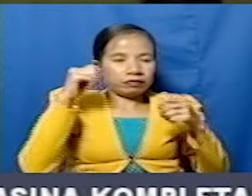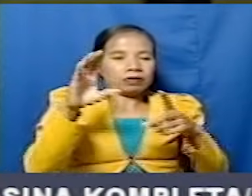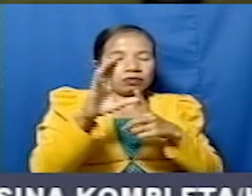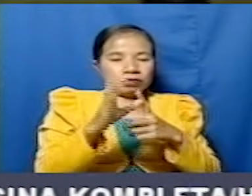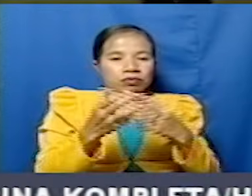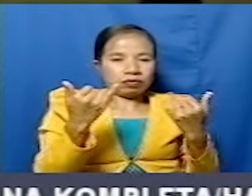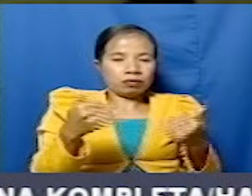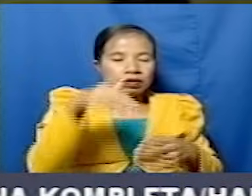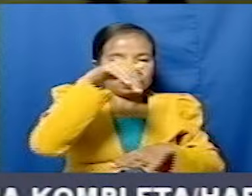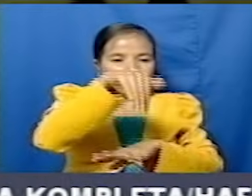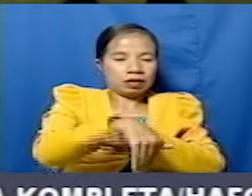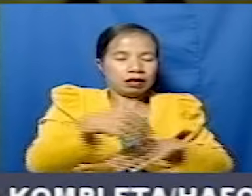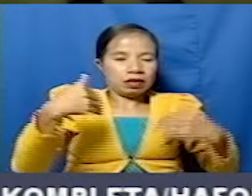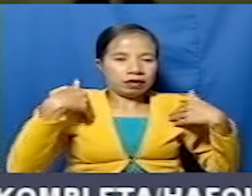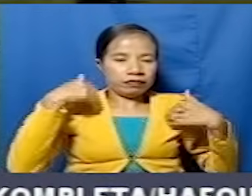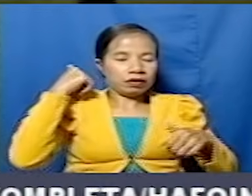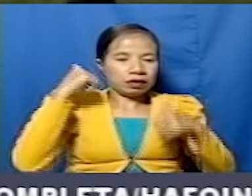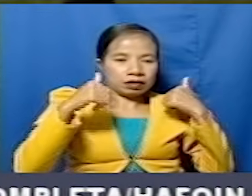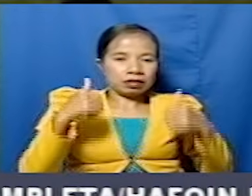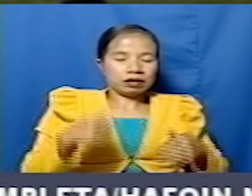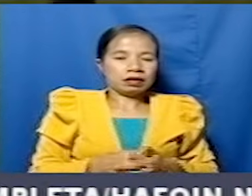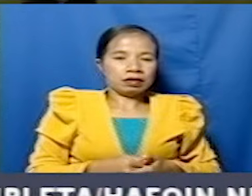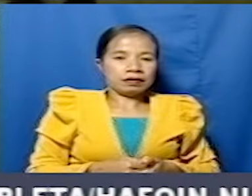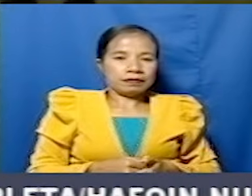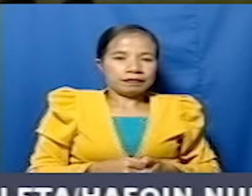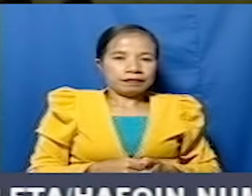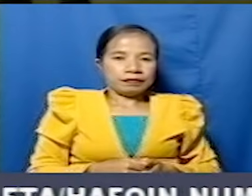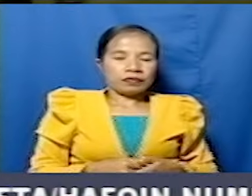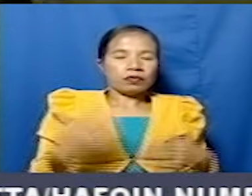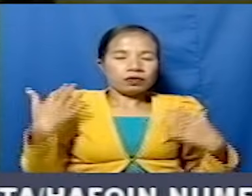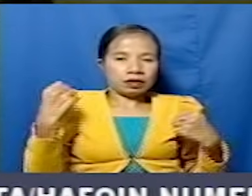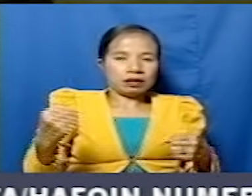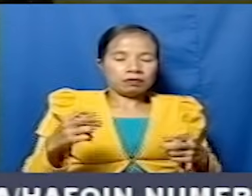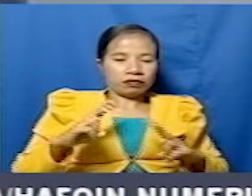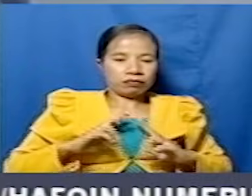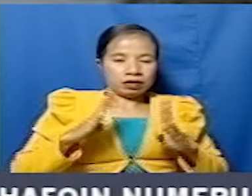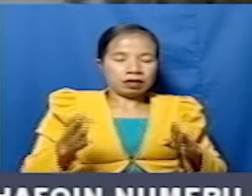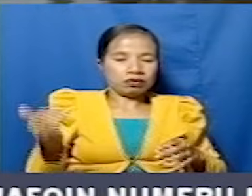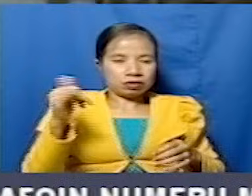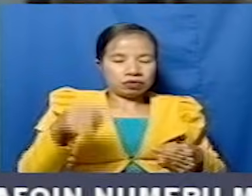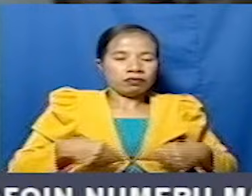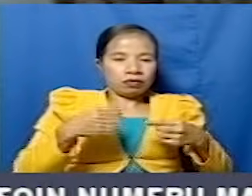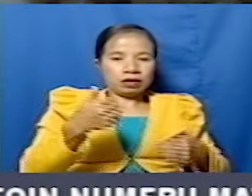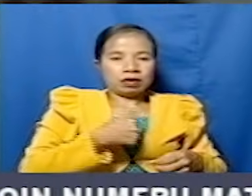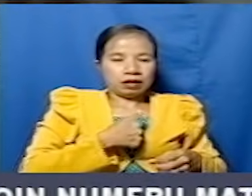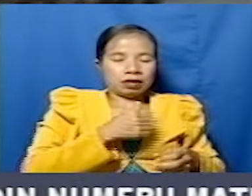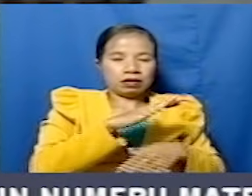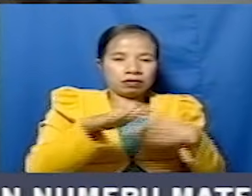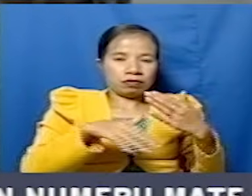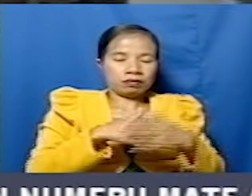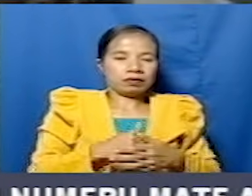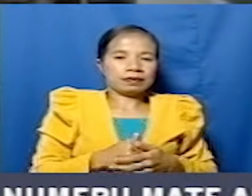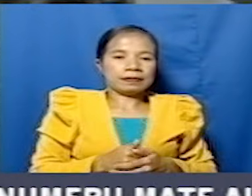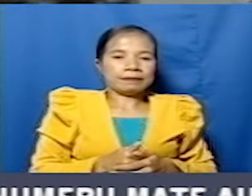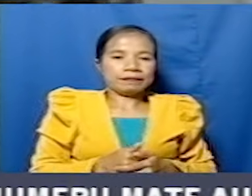nomos o hinkalan iha atividades nebe fo honra ba Herois de Patria sir nebe mak sacrifica sir ne anto makode defender aida